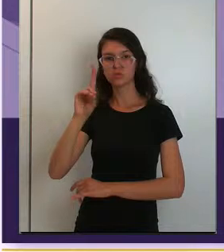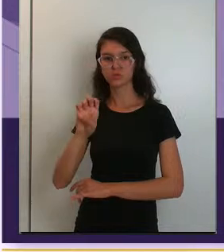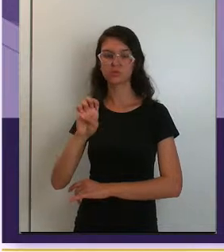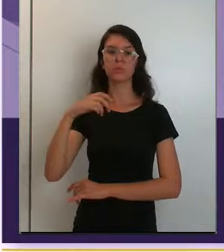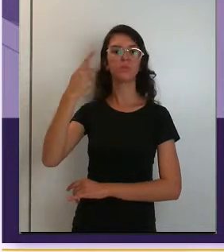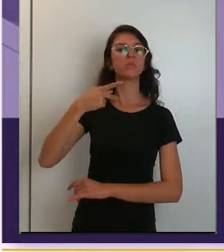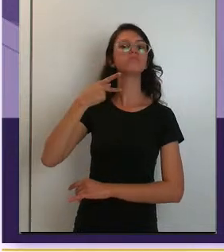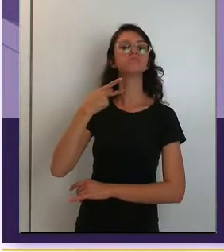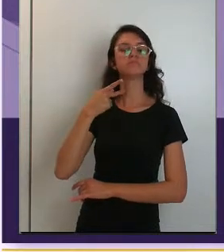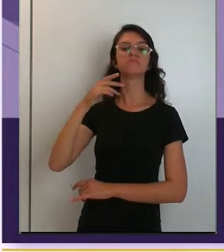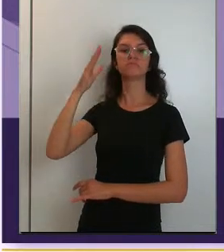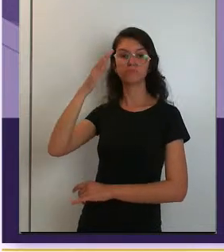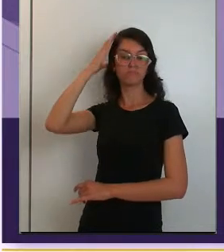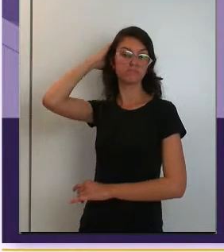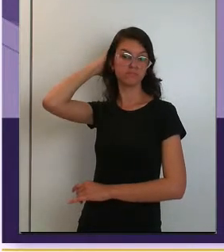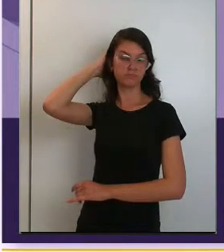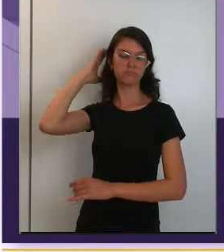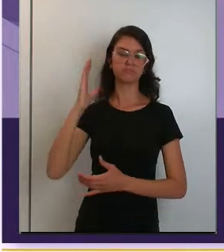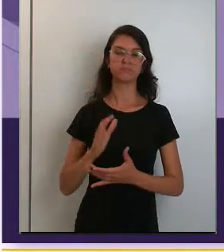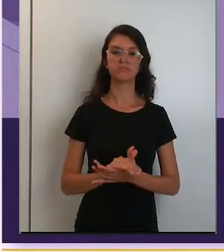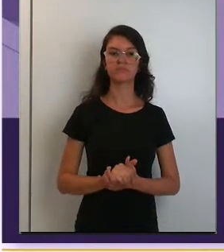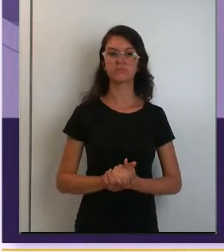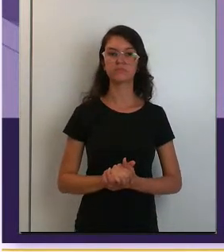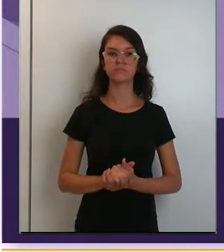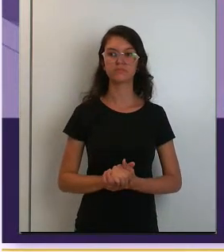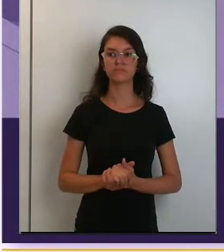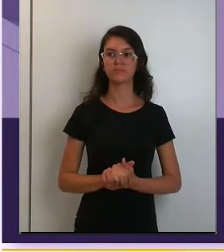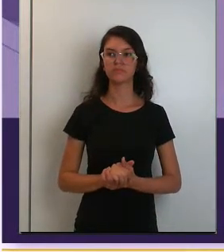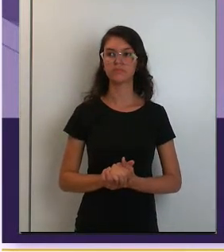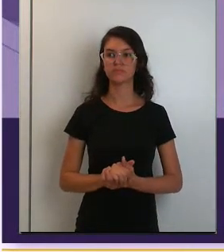Trabalho, Adriane Reis de Araújo.